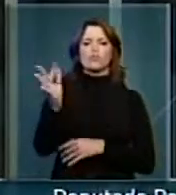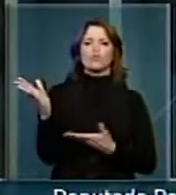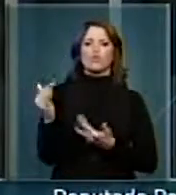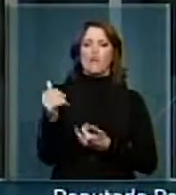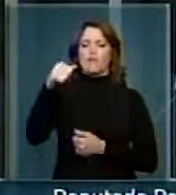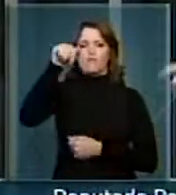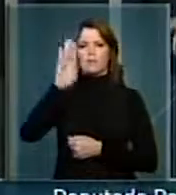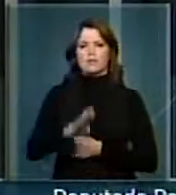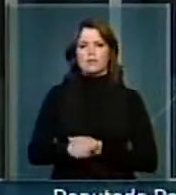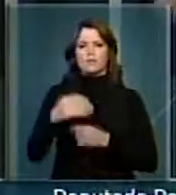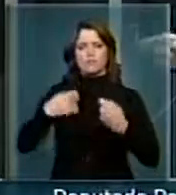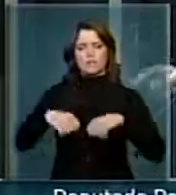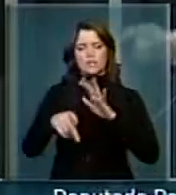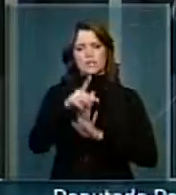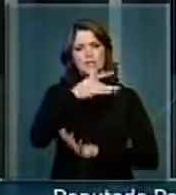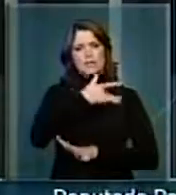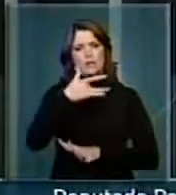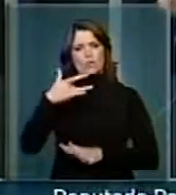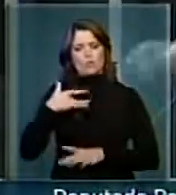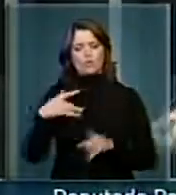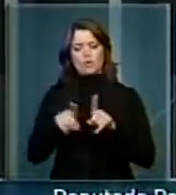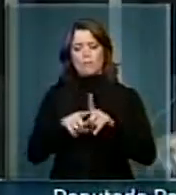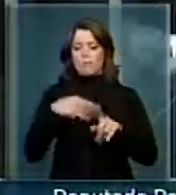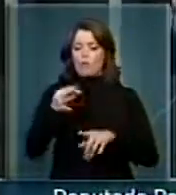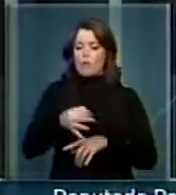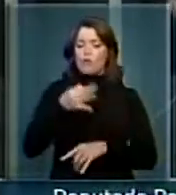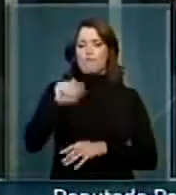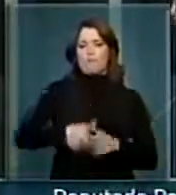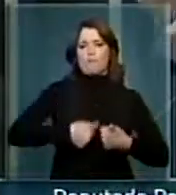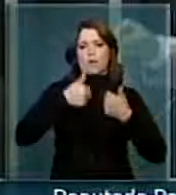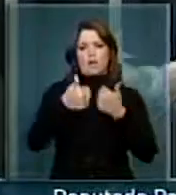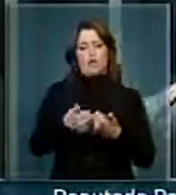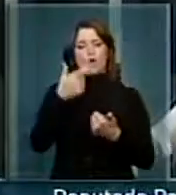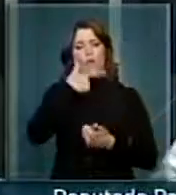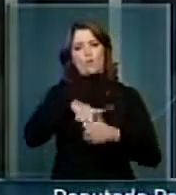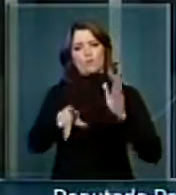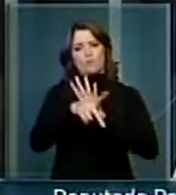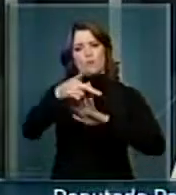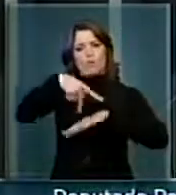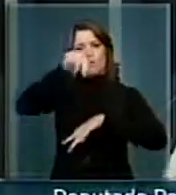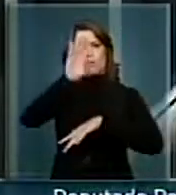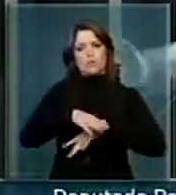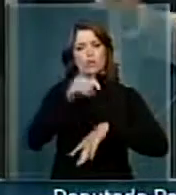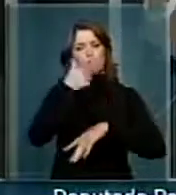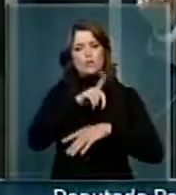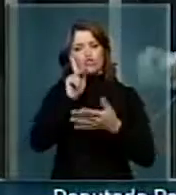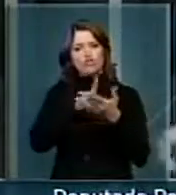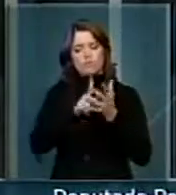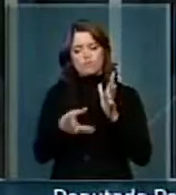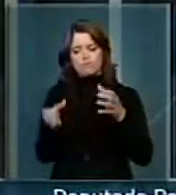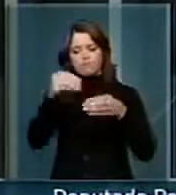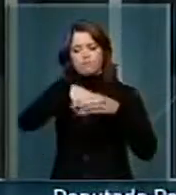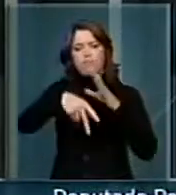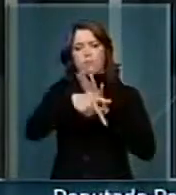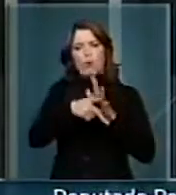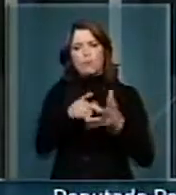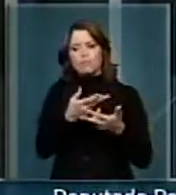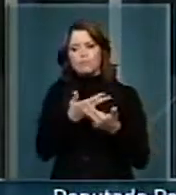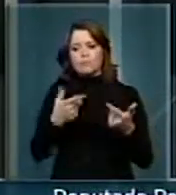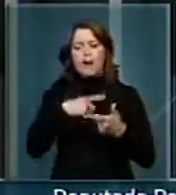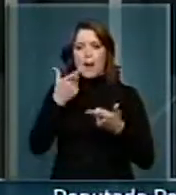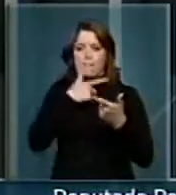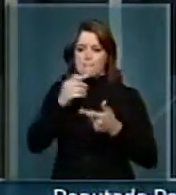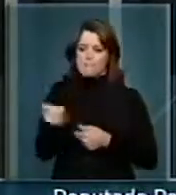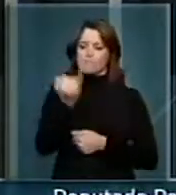brasileiros que precisam de saúde para prosperar, para fazer com que esta nação seja finalmente inserida no rol das grandes